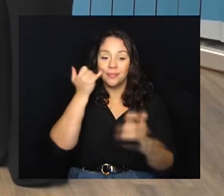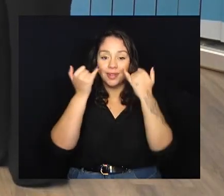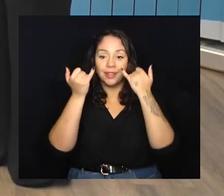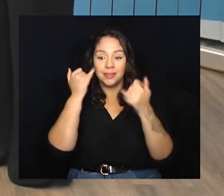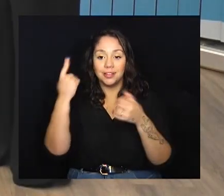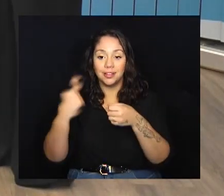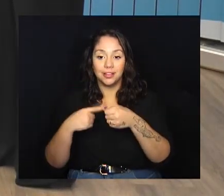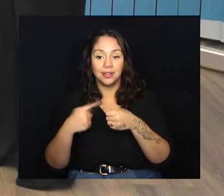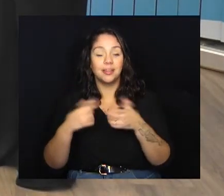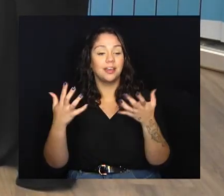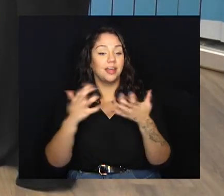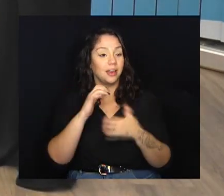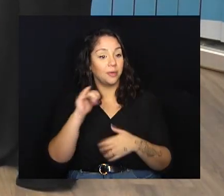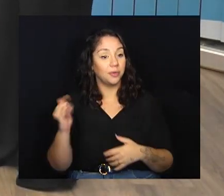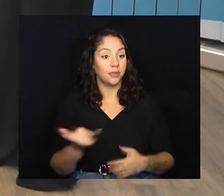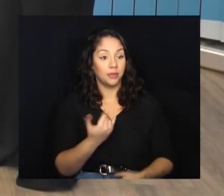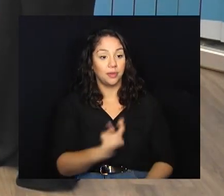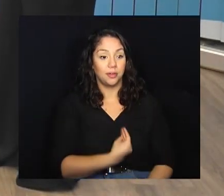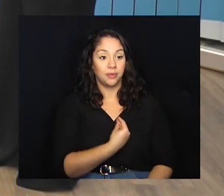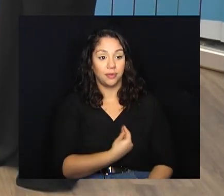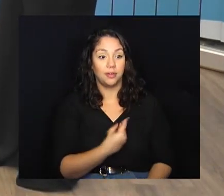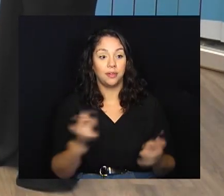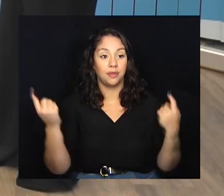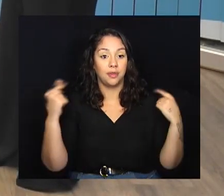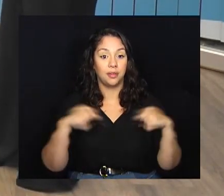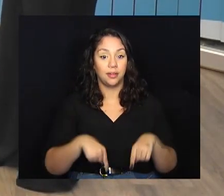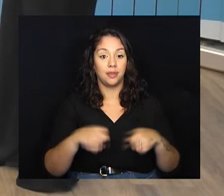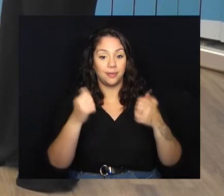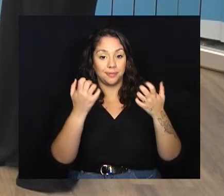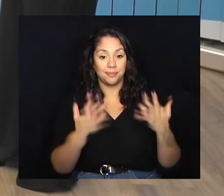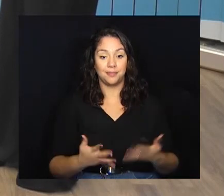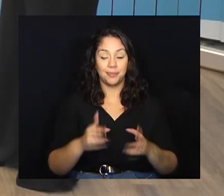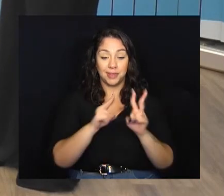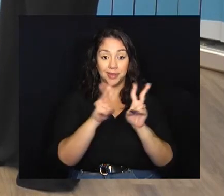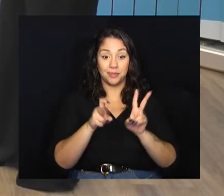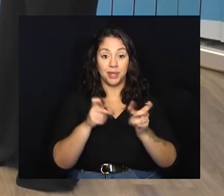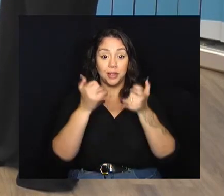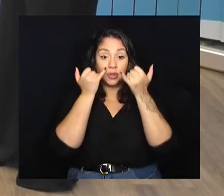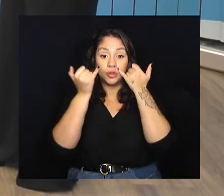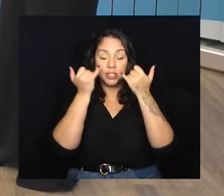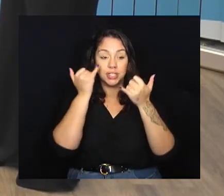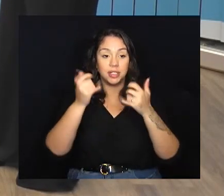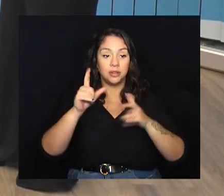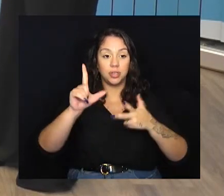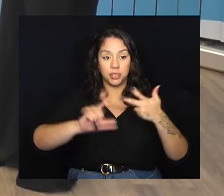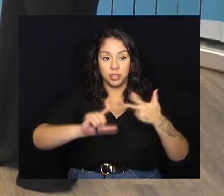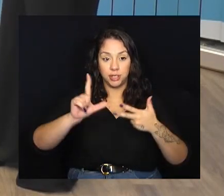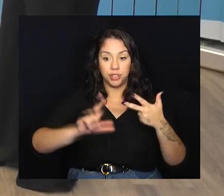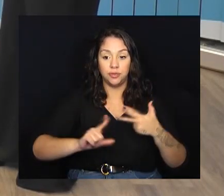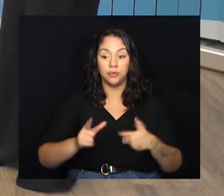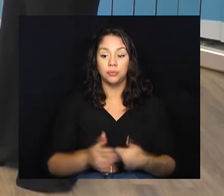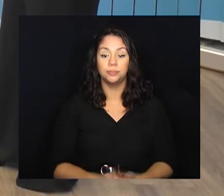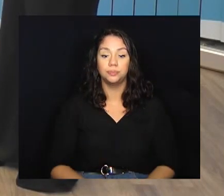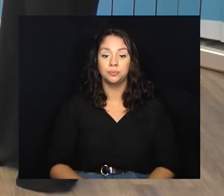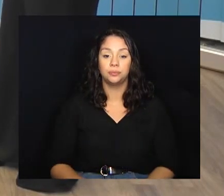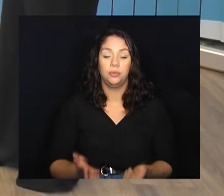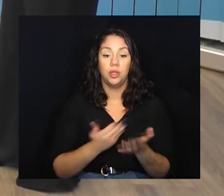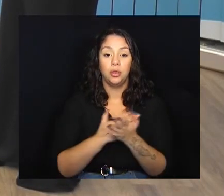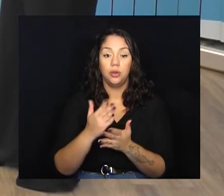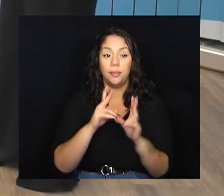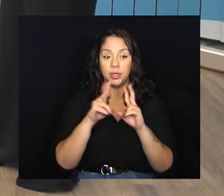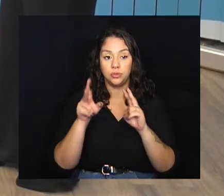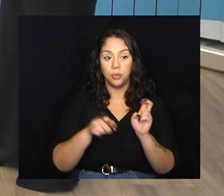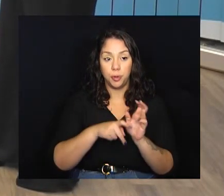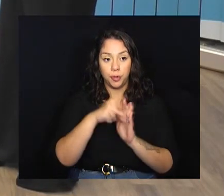já que era aproveitar sua presença aqui nos nossos estúdios para nós falarmos das notícias do legislativo e a gente começa falando sobre um projeto